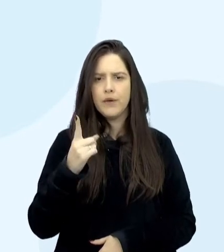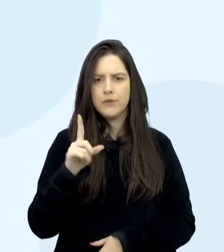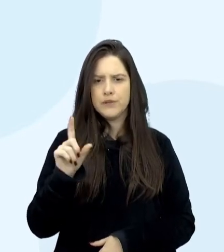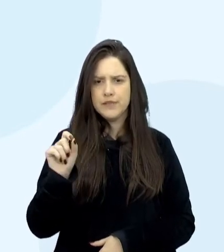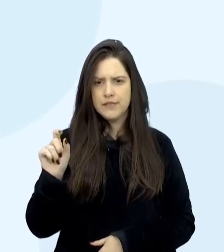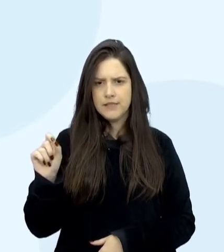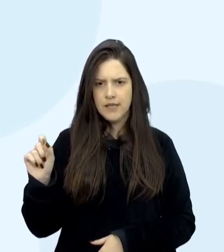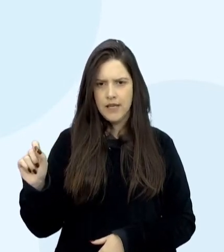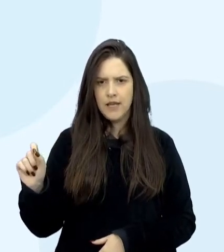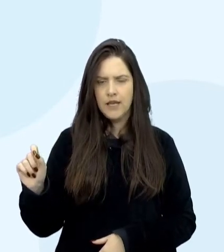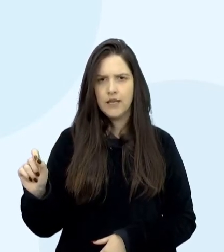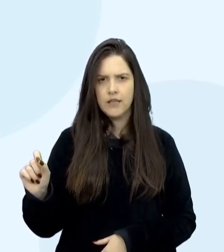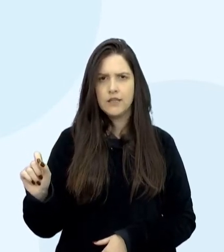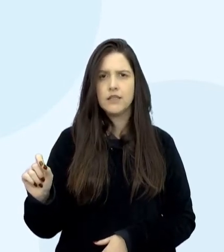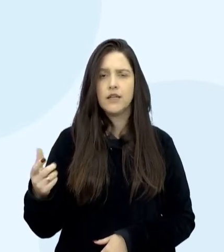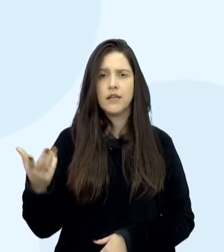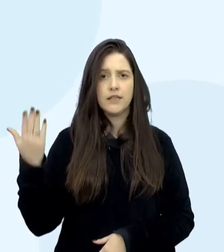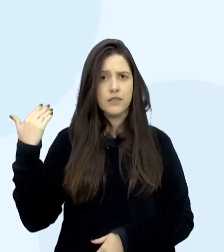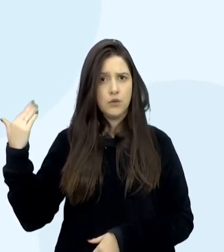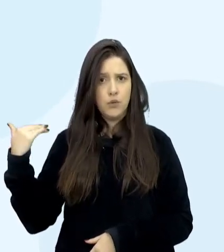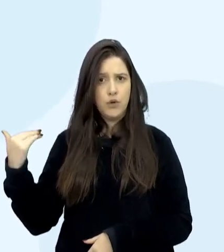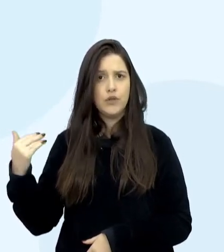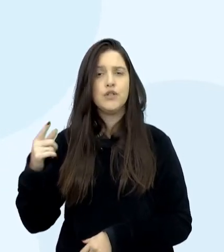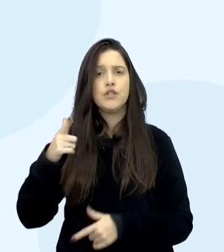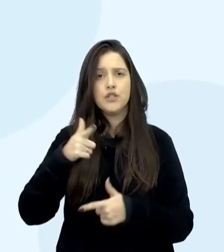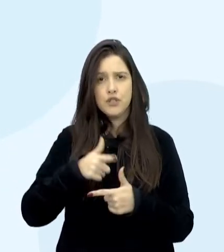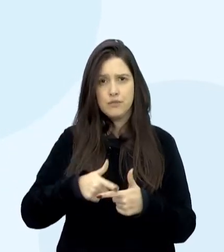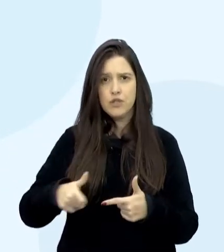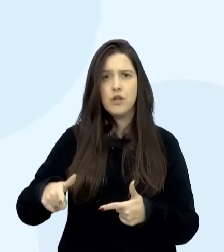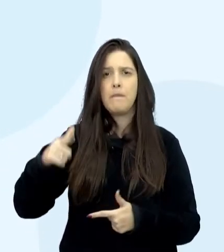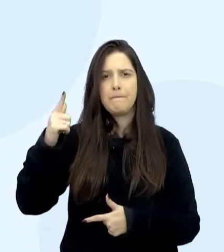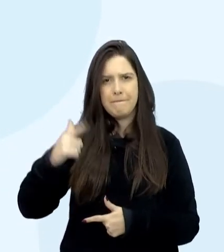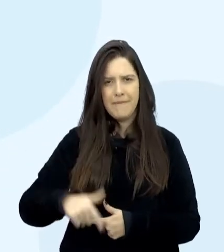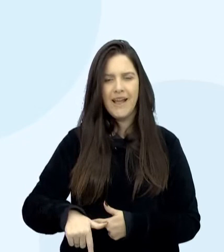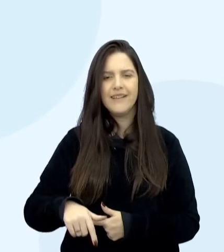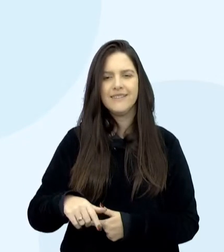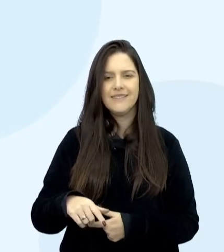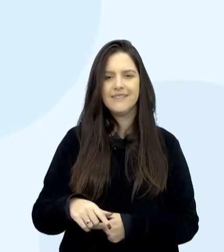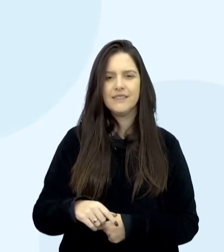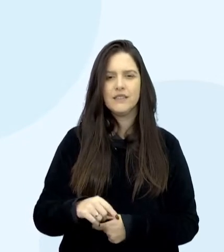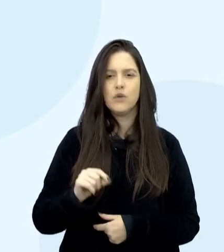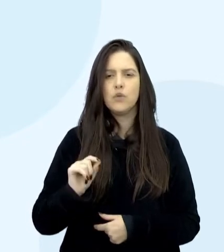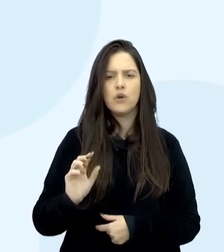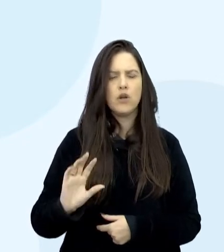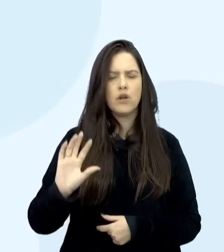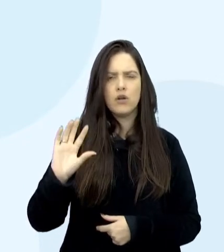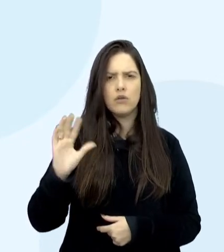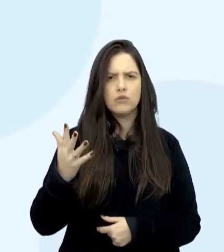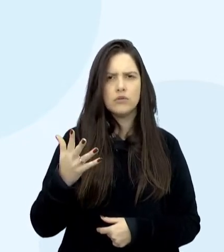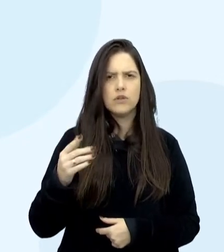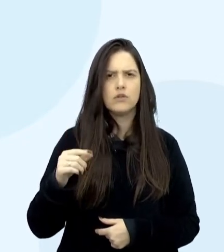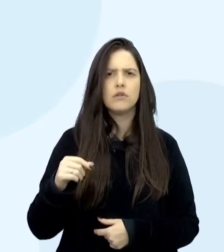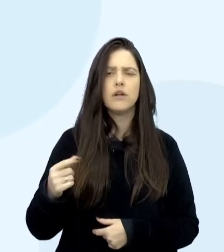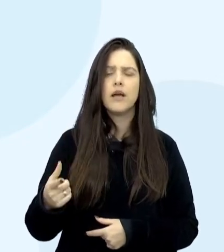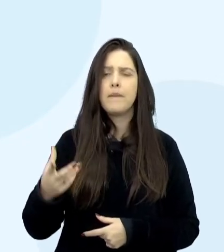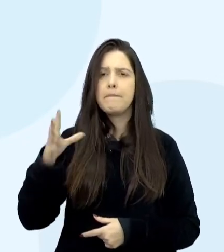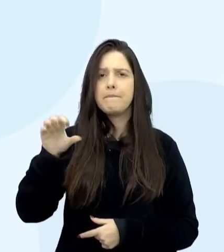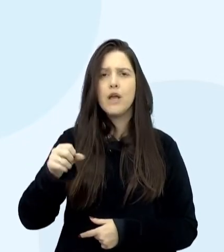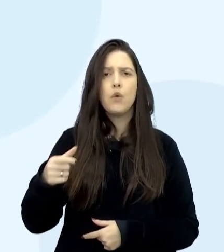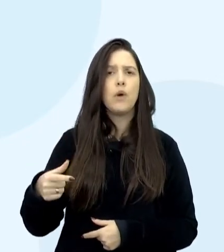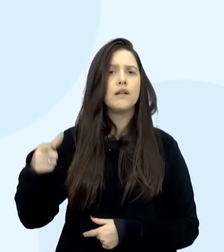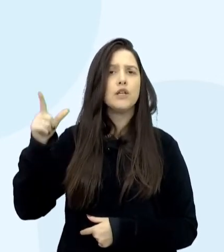valor anterior e dividi mais uma vez por meio. Se você não quiser fazer a conta, ó, você pega o anterior, que é